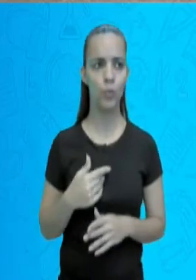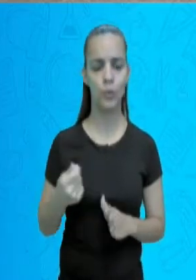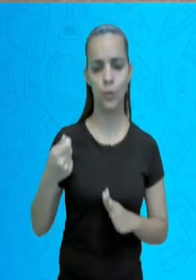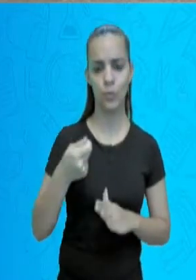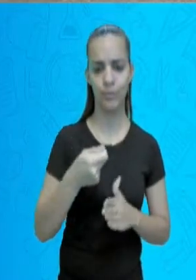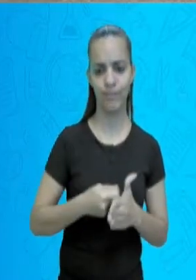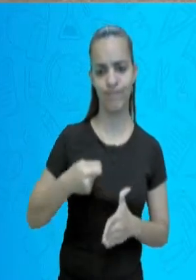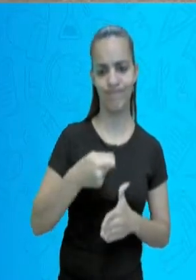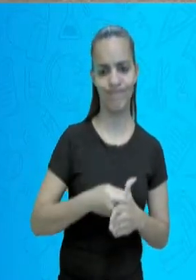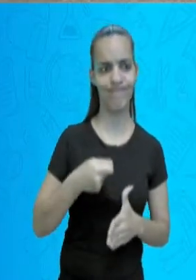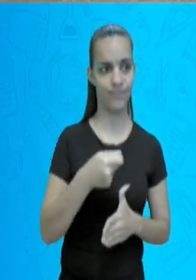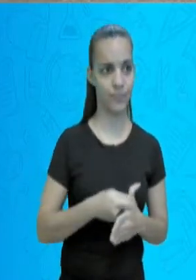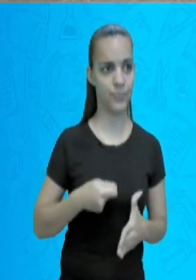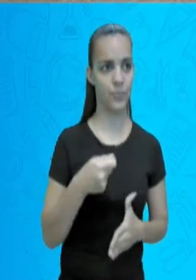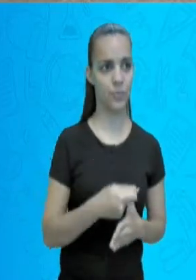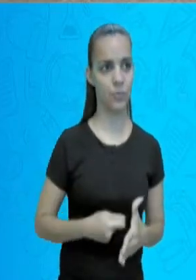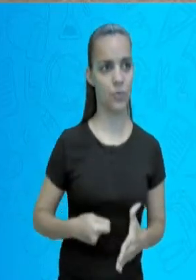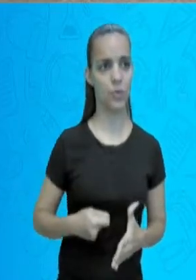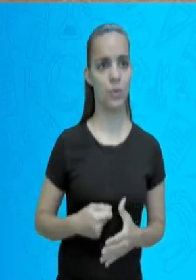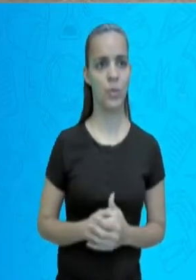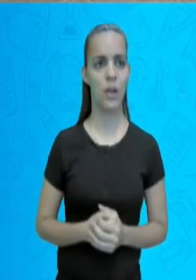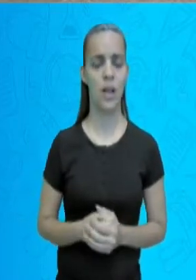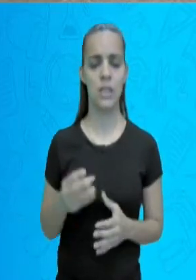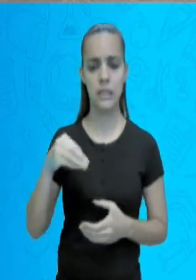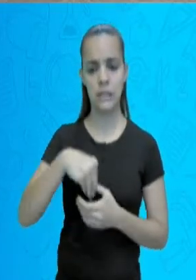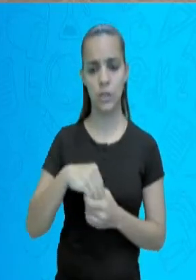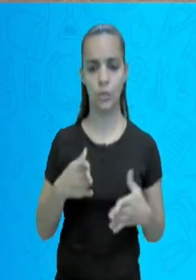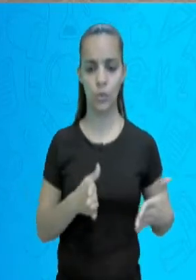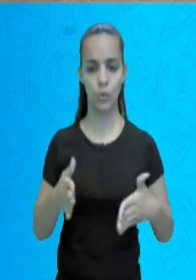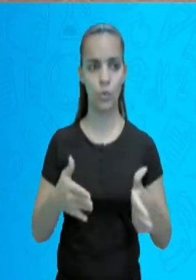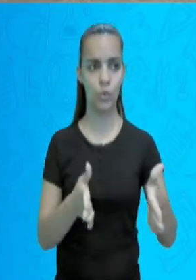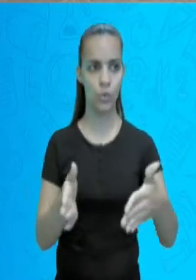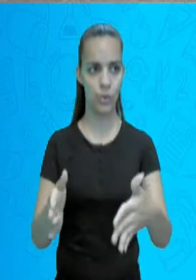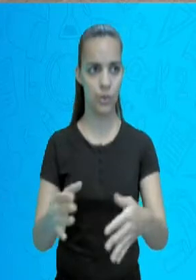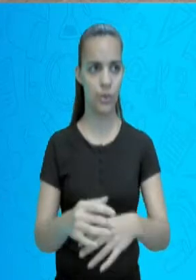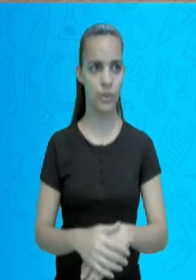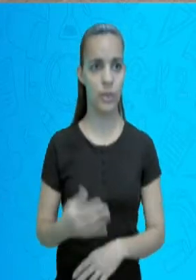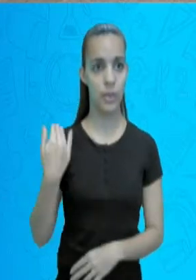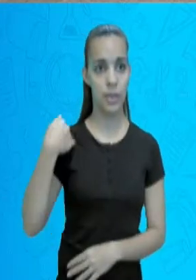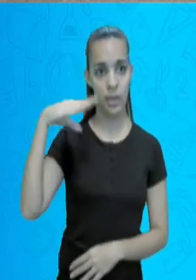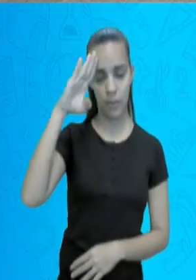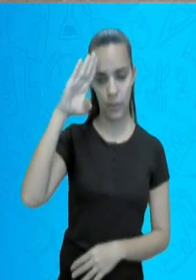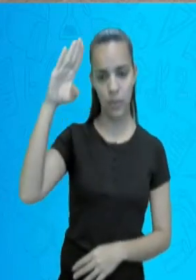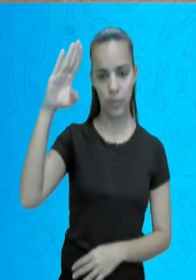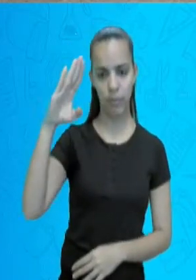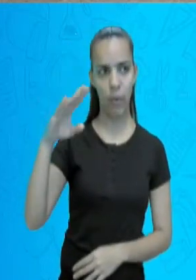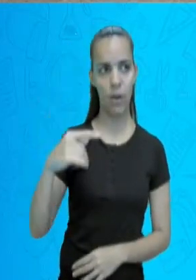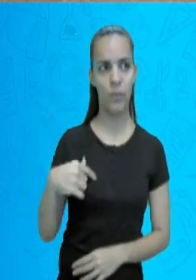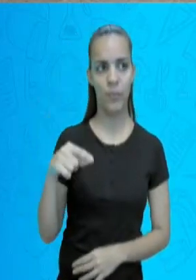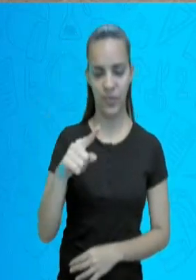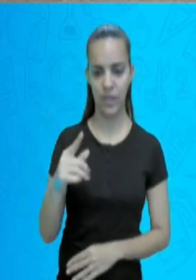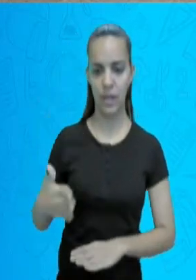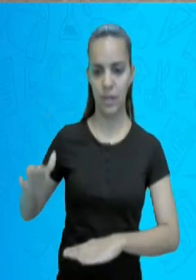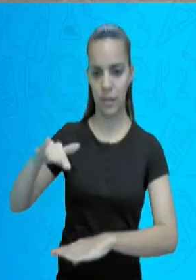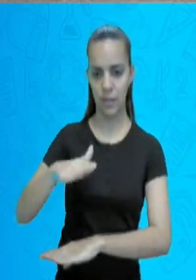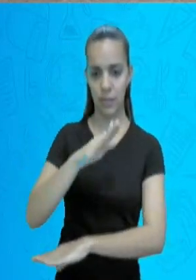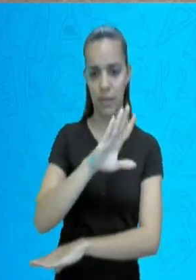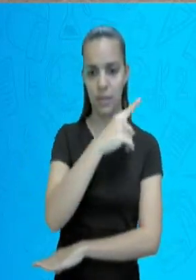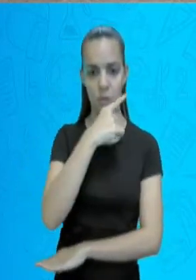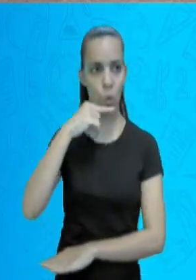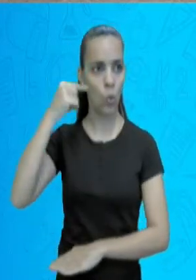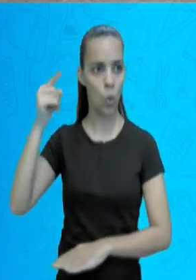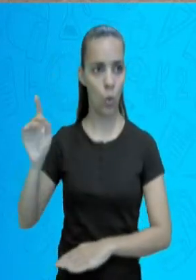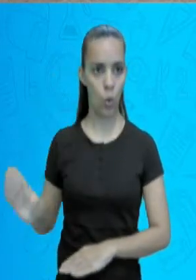para cruzeiros nos rios, principalmente nessa planície russa, né?